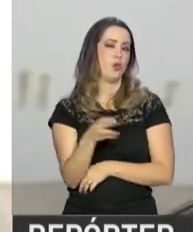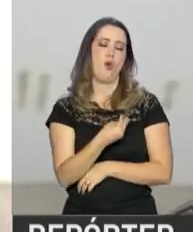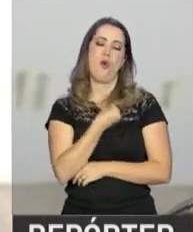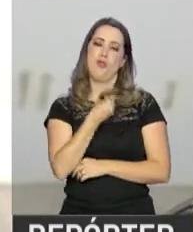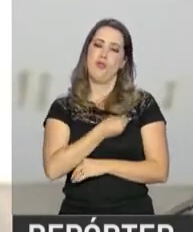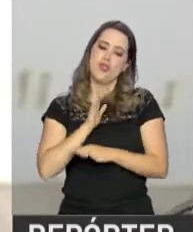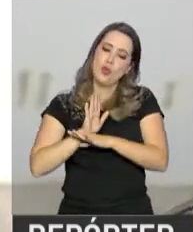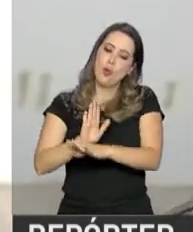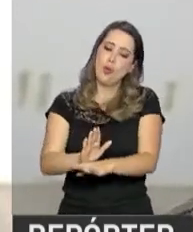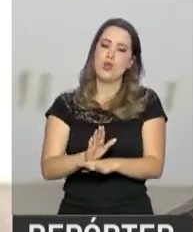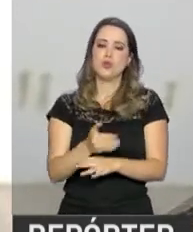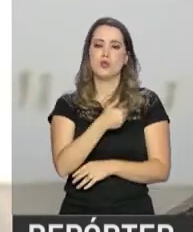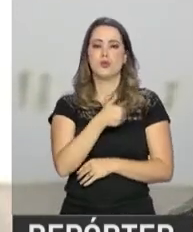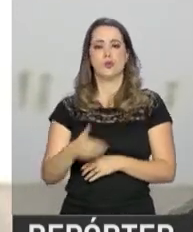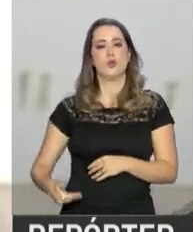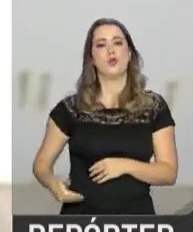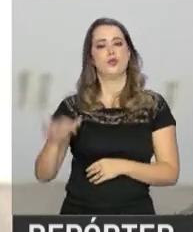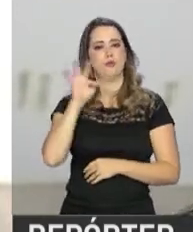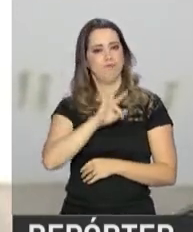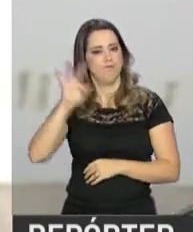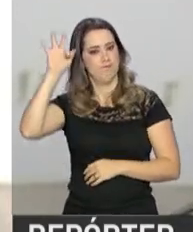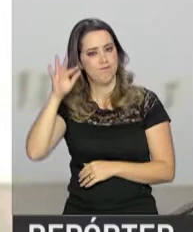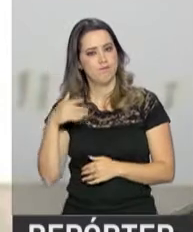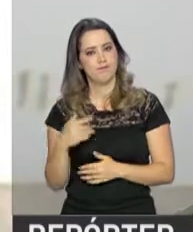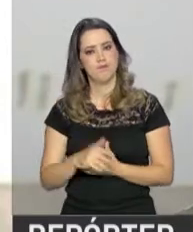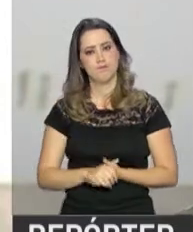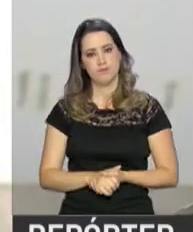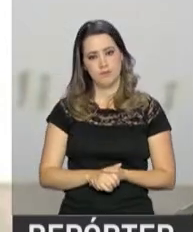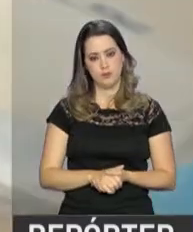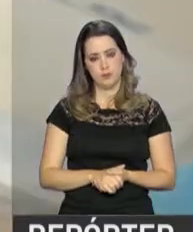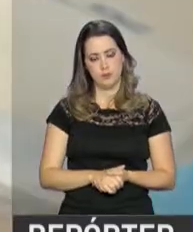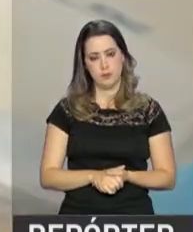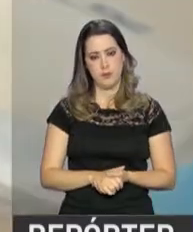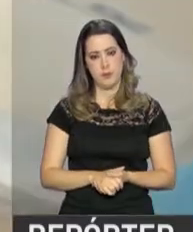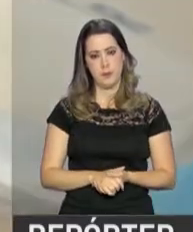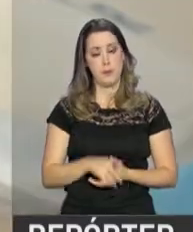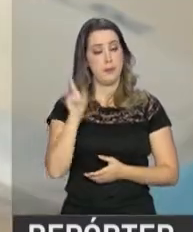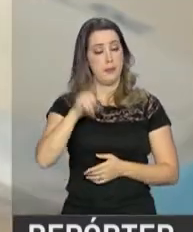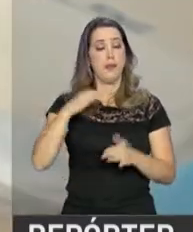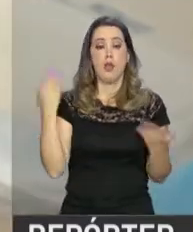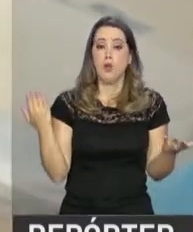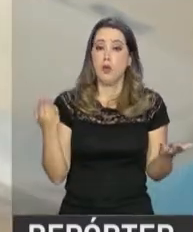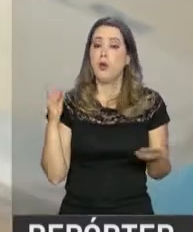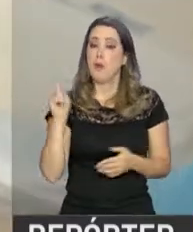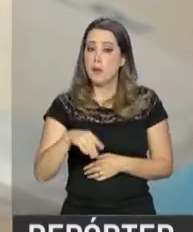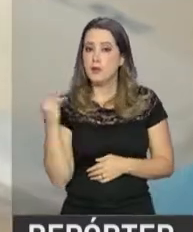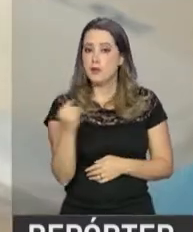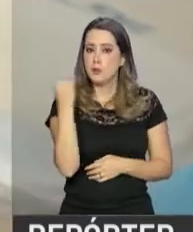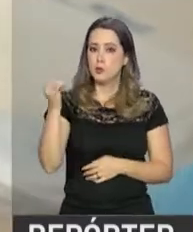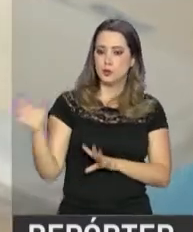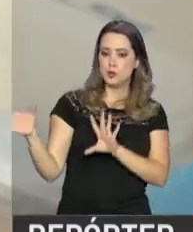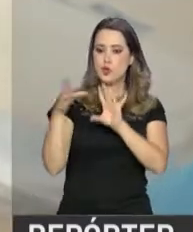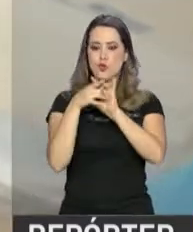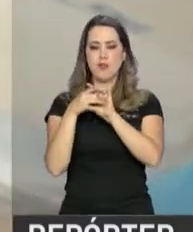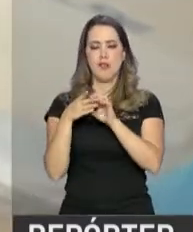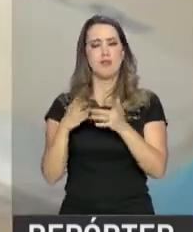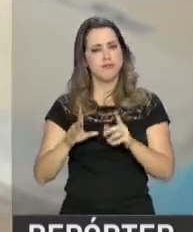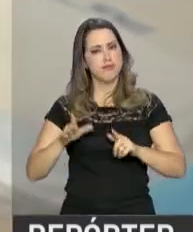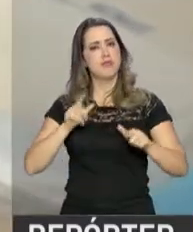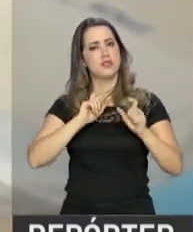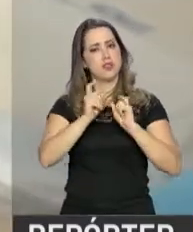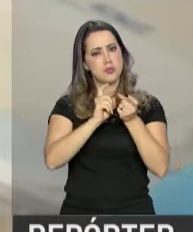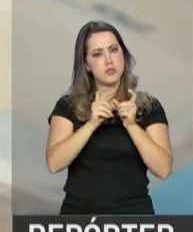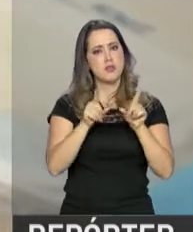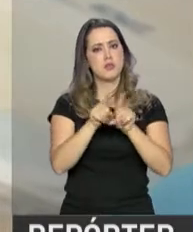com o suporte dado pelo Estado brasileiro, pelo nosso país. Então é importante essa sinergia, esse trabalho em coordenação